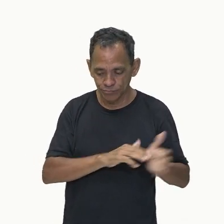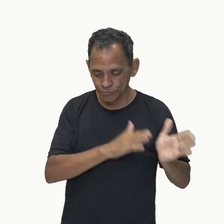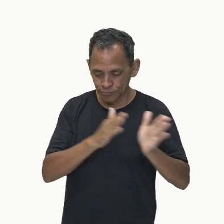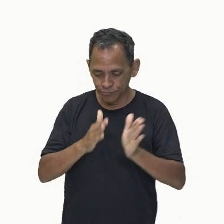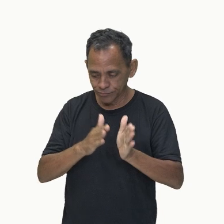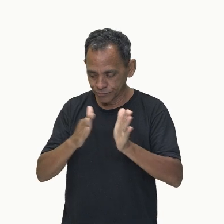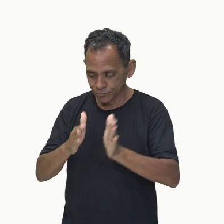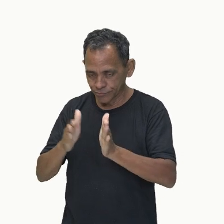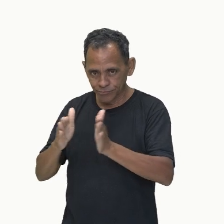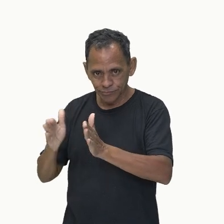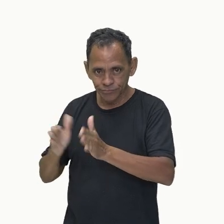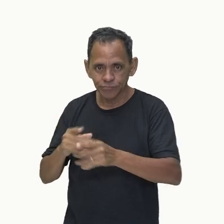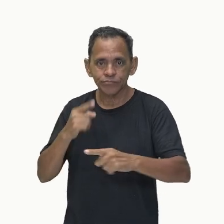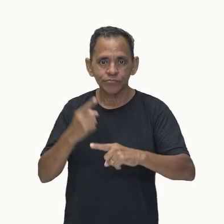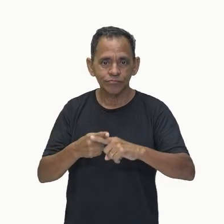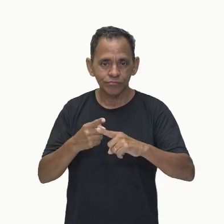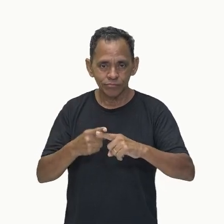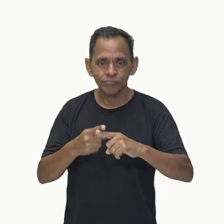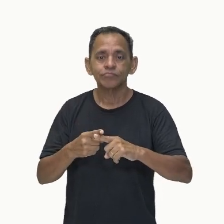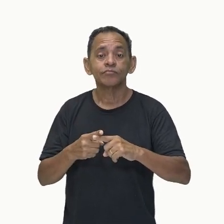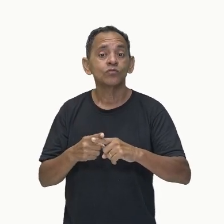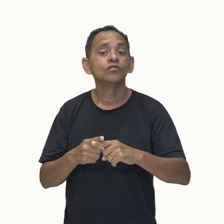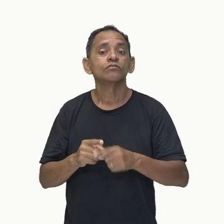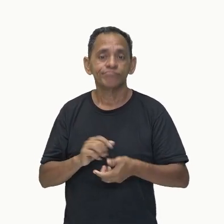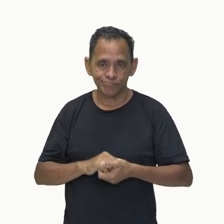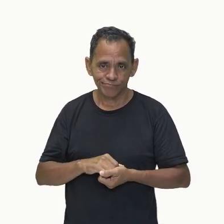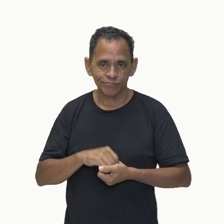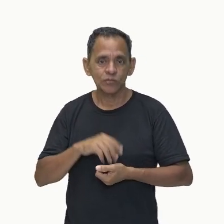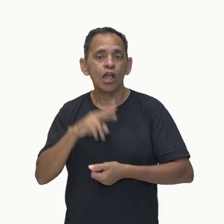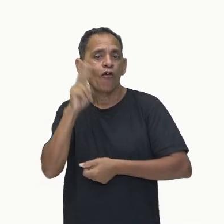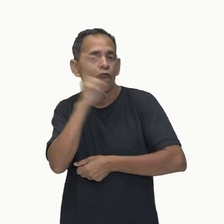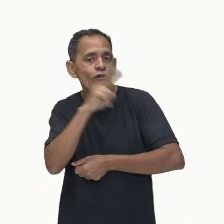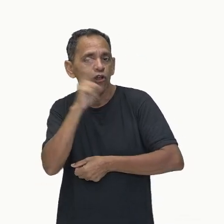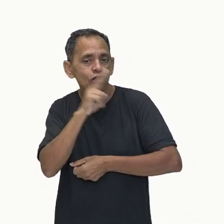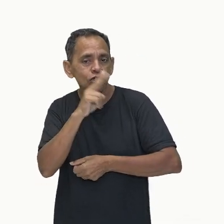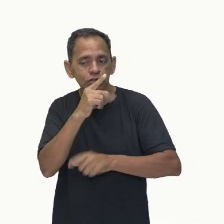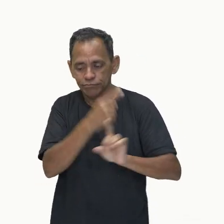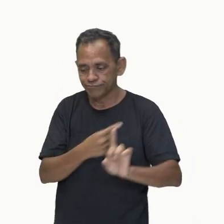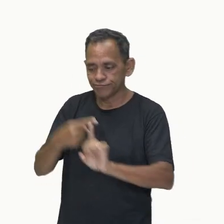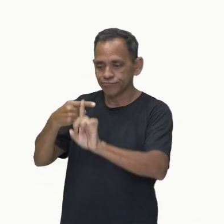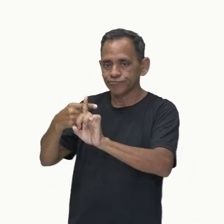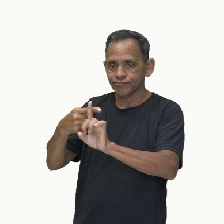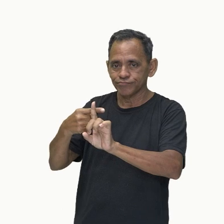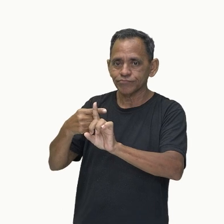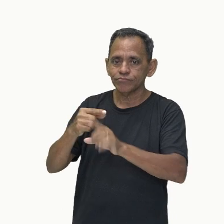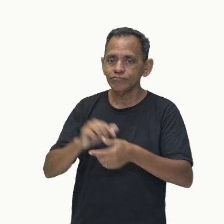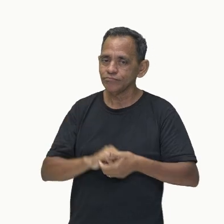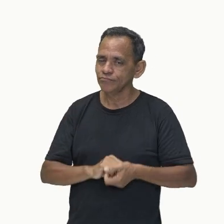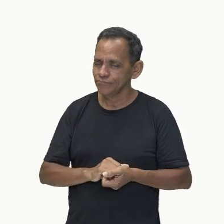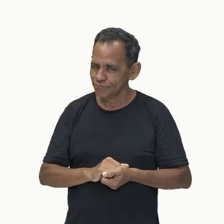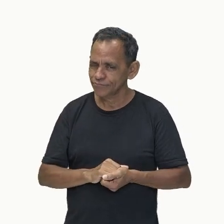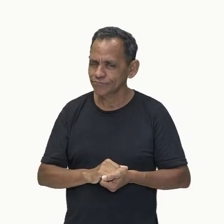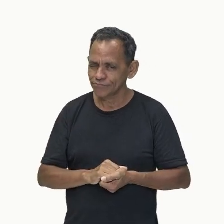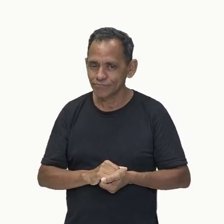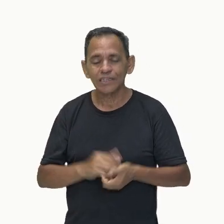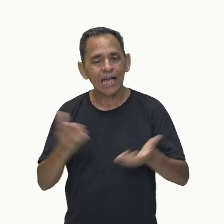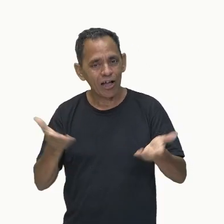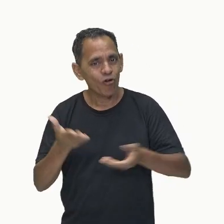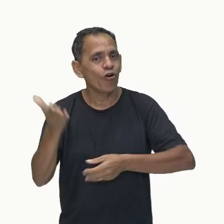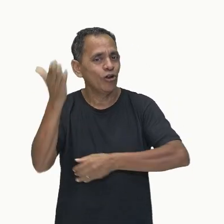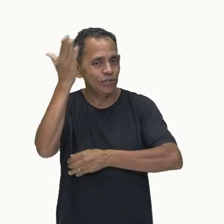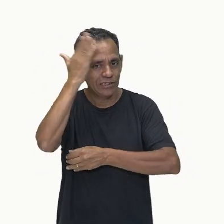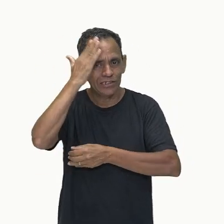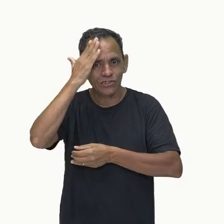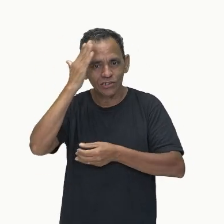velocidade dele é positiva, tá, gente? É positiva. Ah, professor, agora